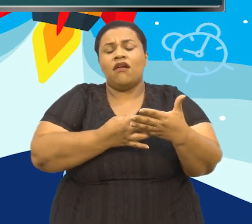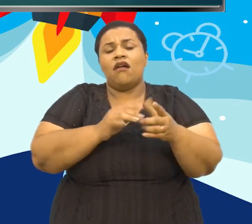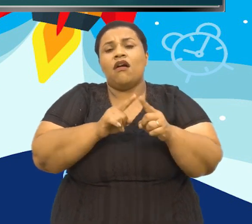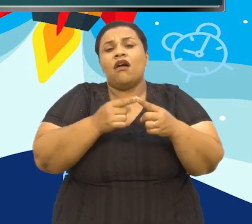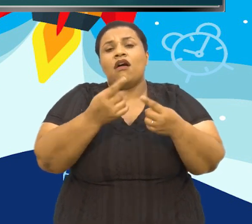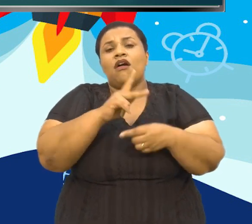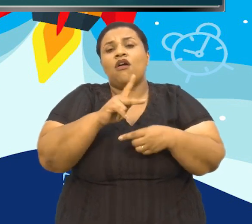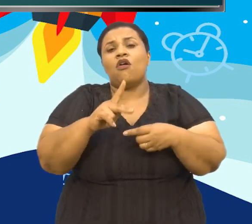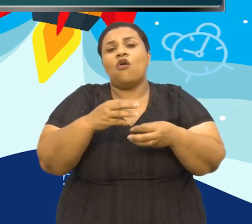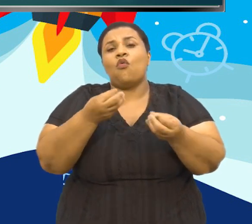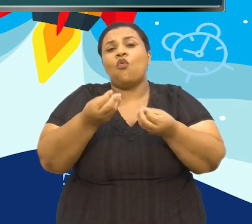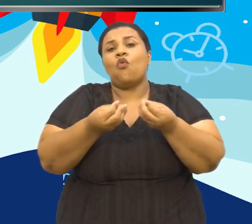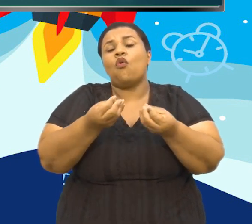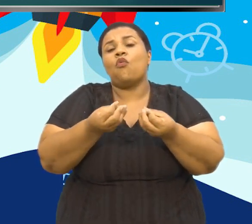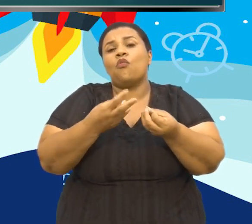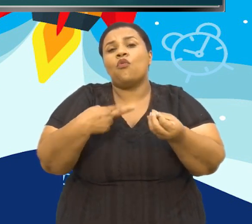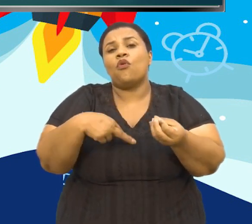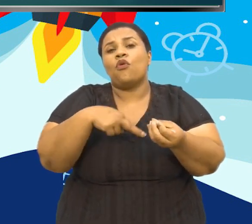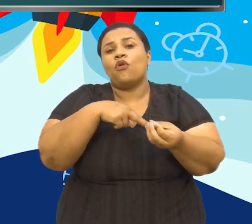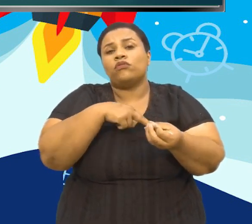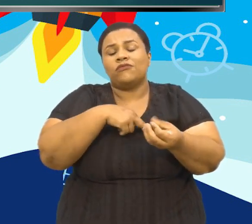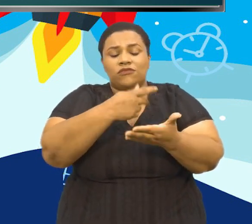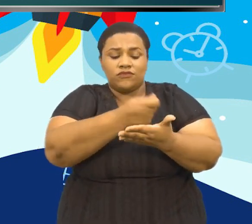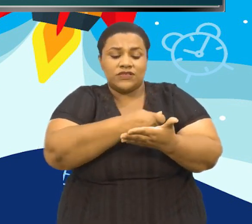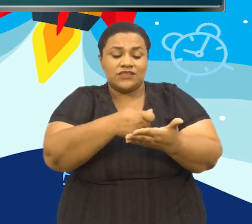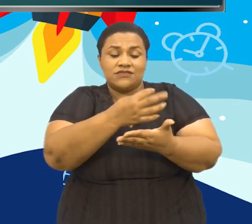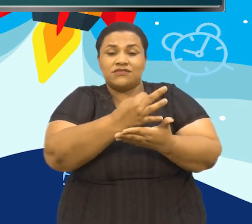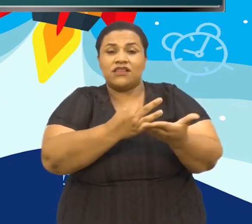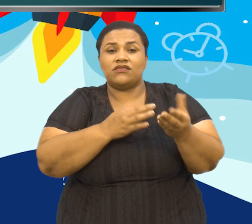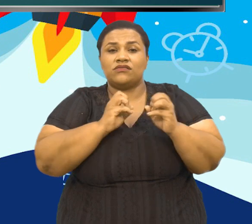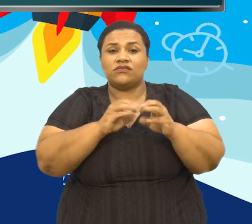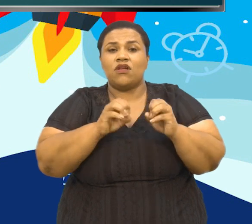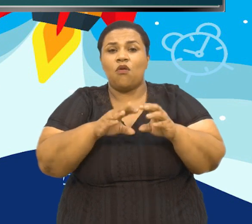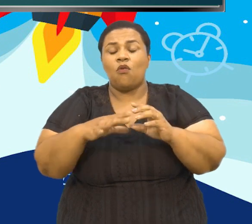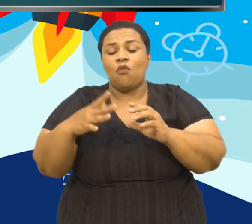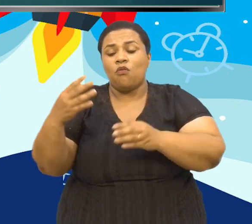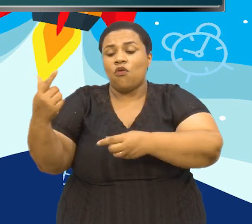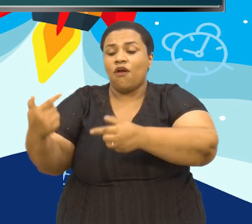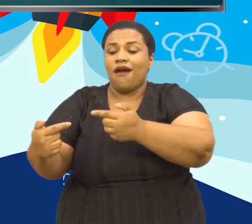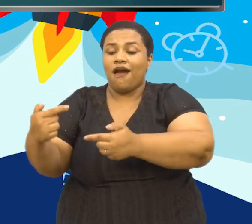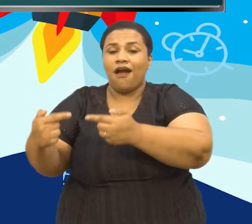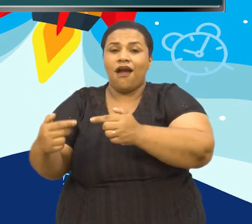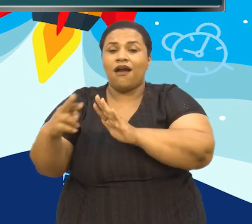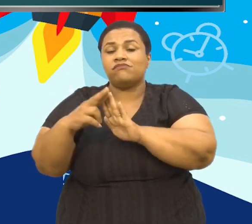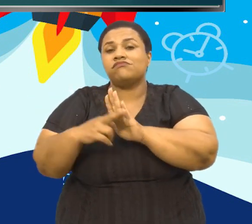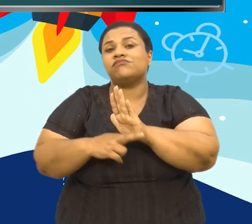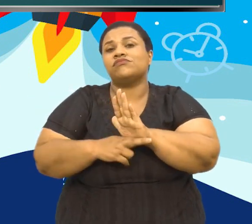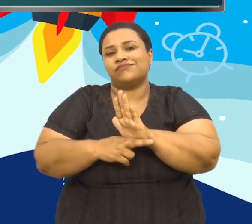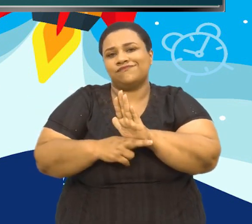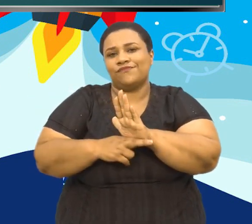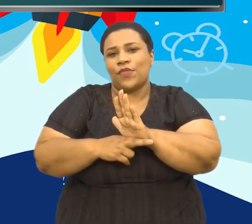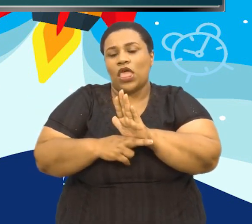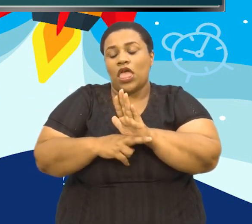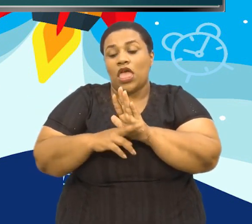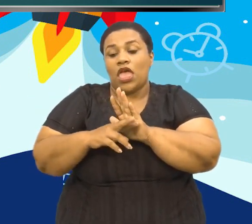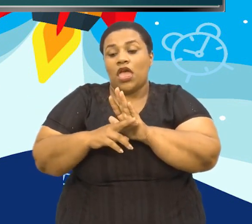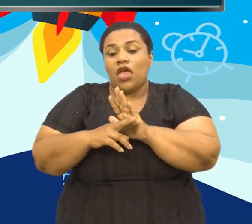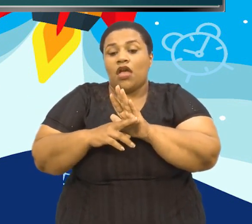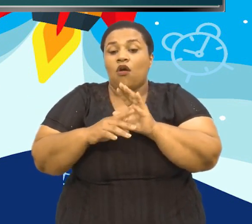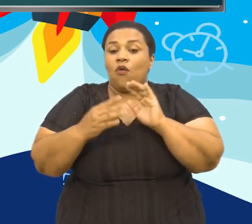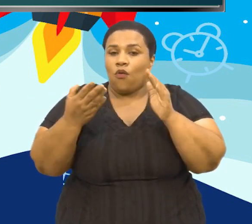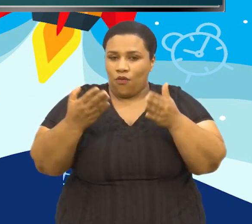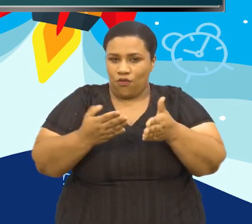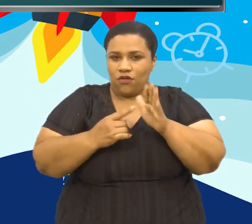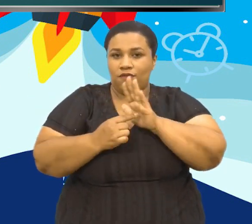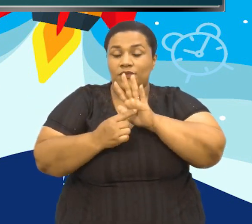Mas, professor, então como que a gente pode produzir esse texto instrucional como regras de jogo? Eu separei para vocês um exemplo